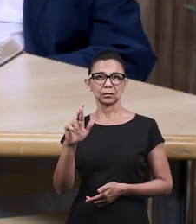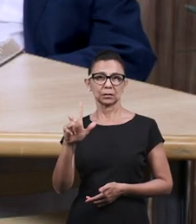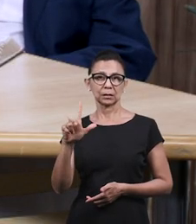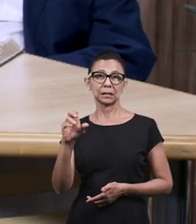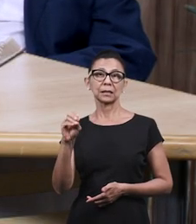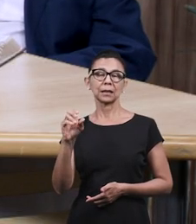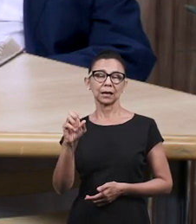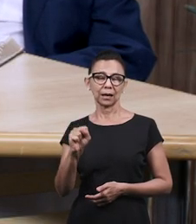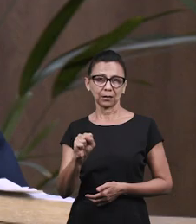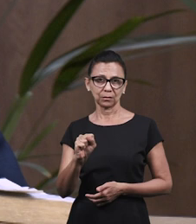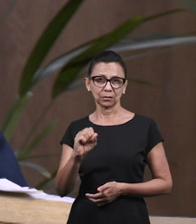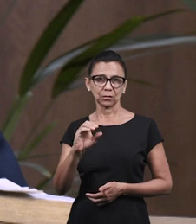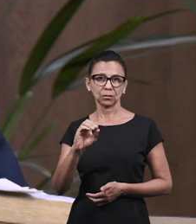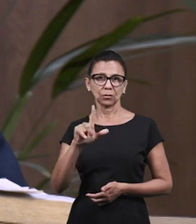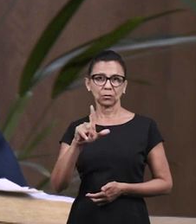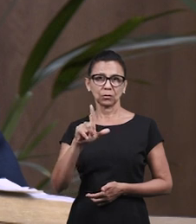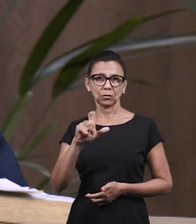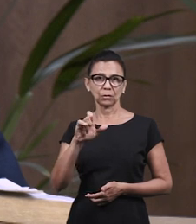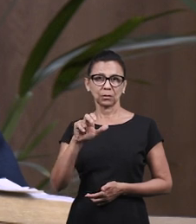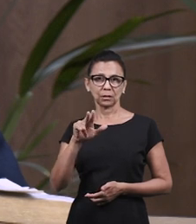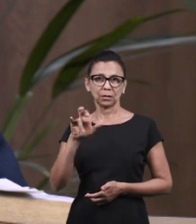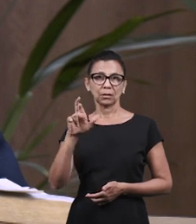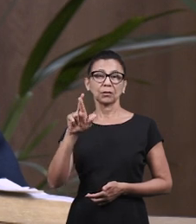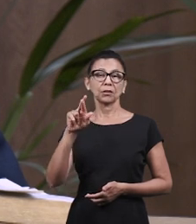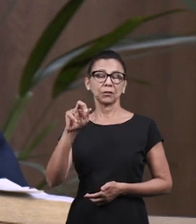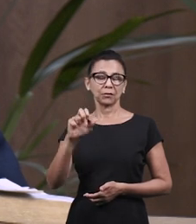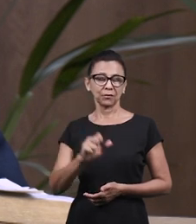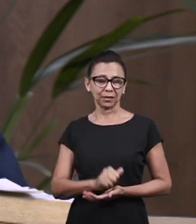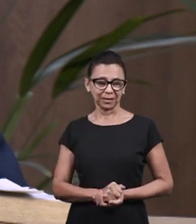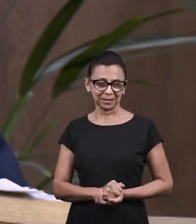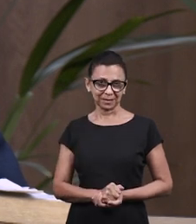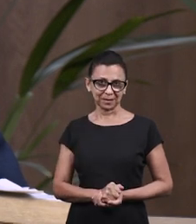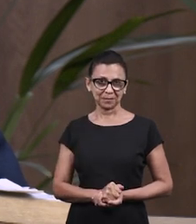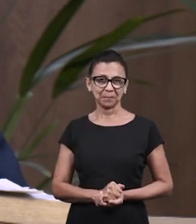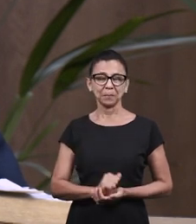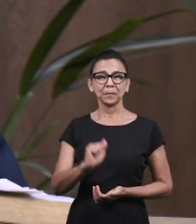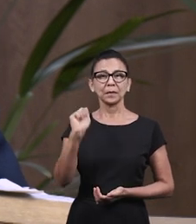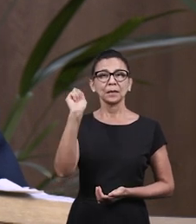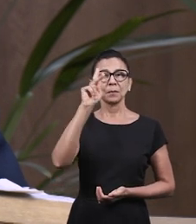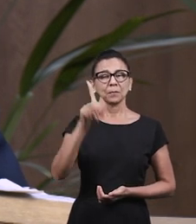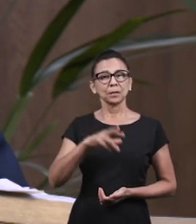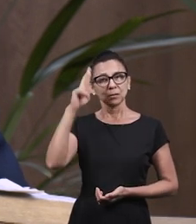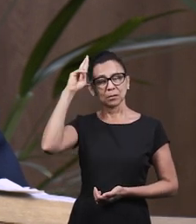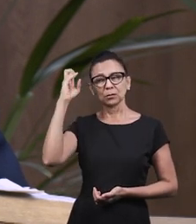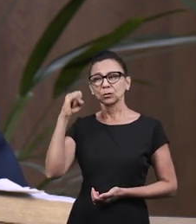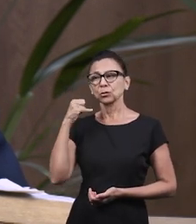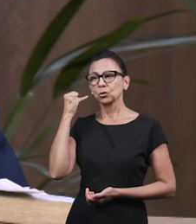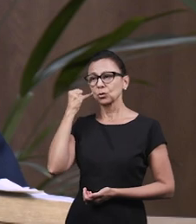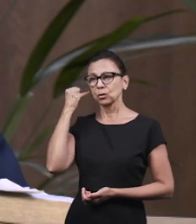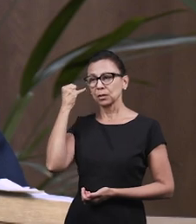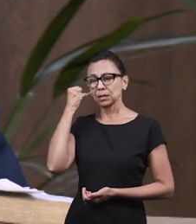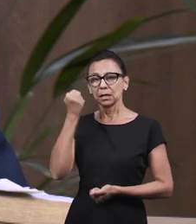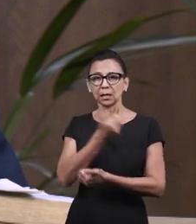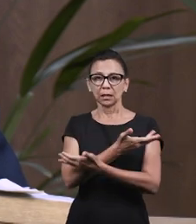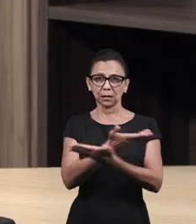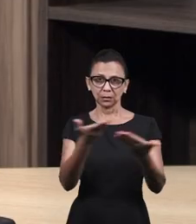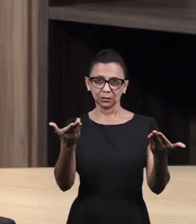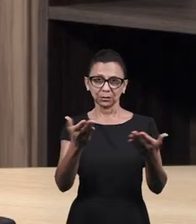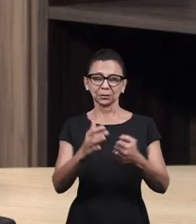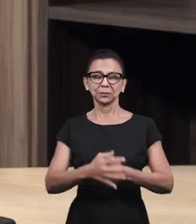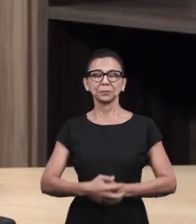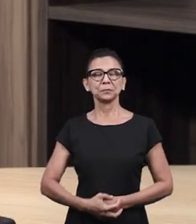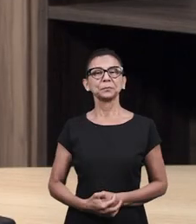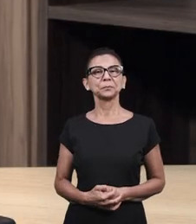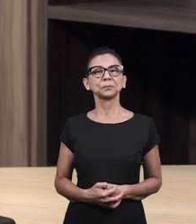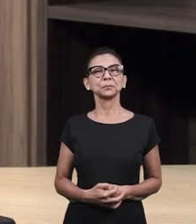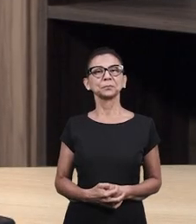Conversas Bíblicas. Pai do Senhor, pastor Josias, Pai do Senhor a todos os irmãos que participam conosco deste programa. Muito bem,